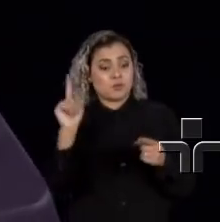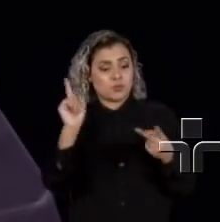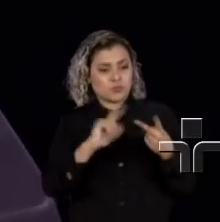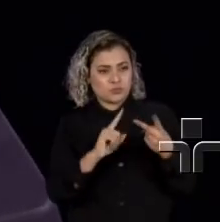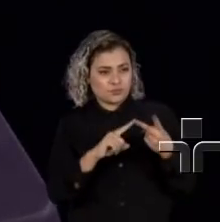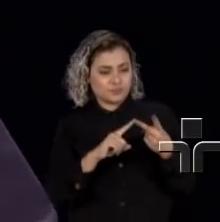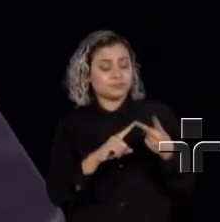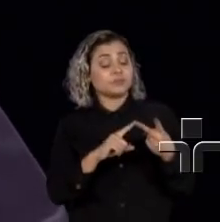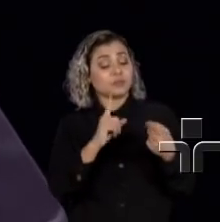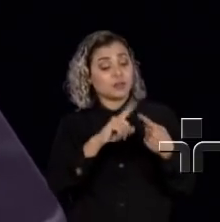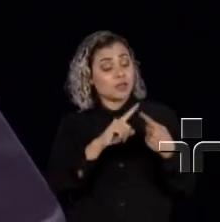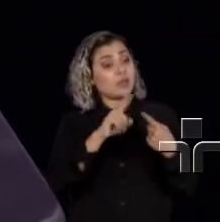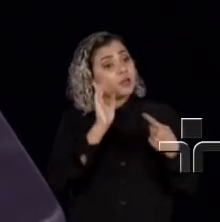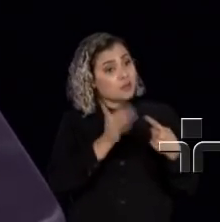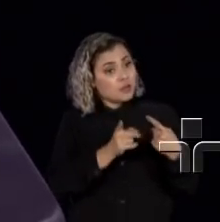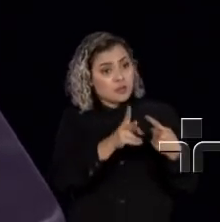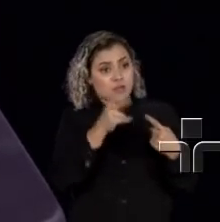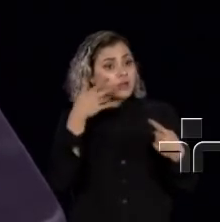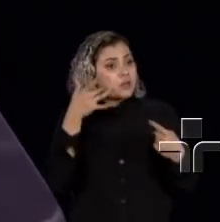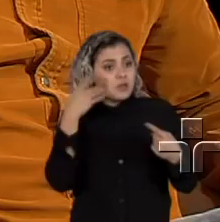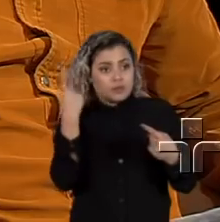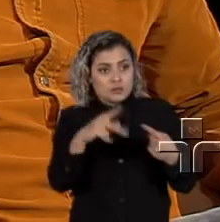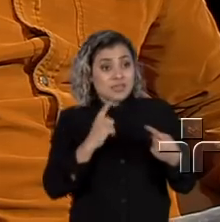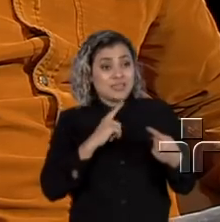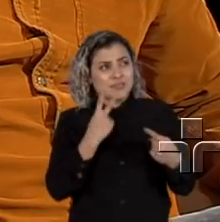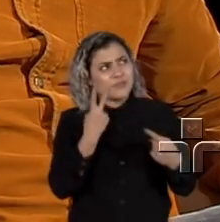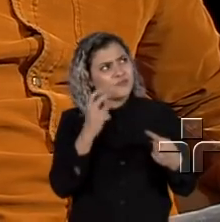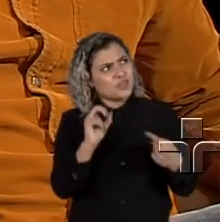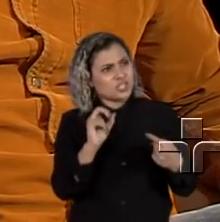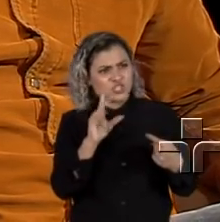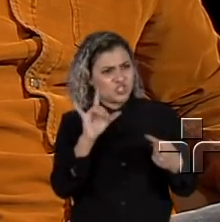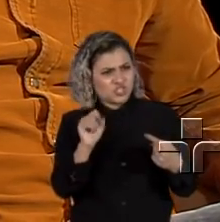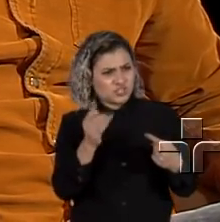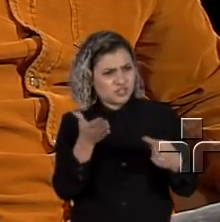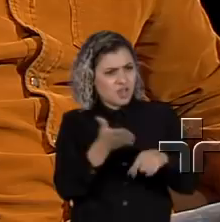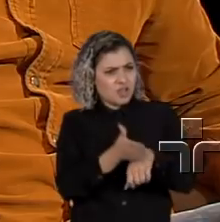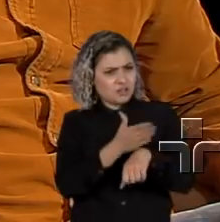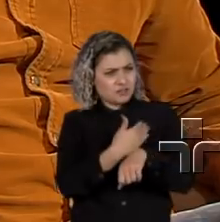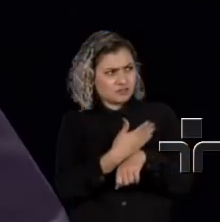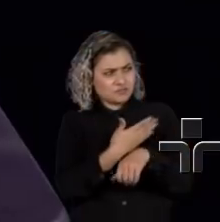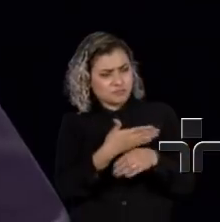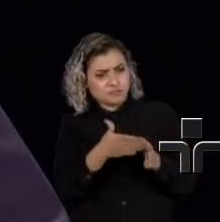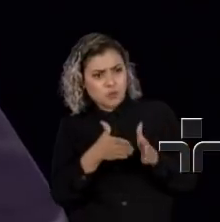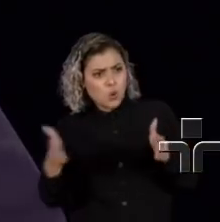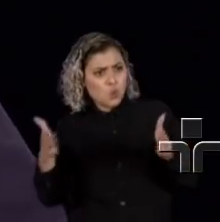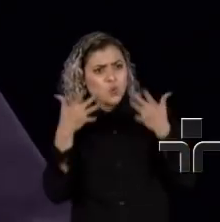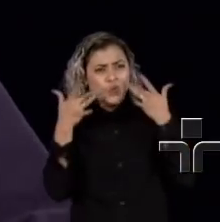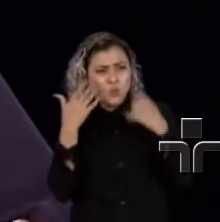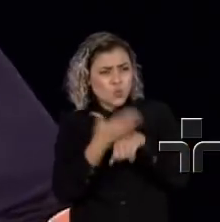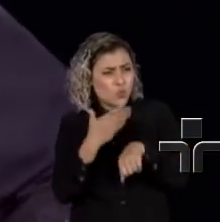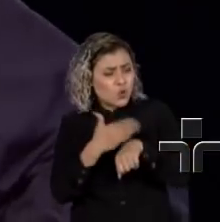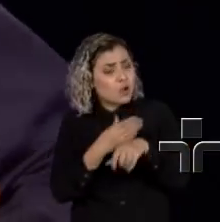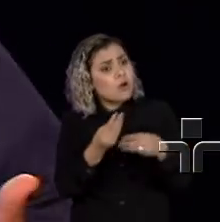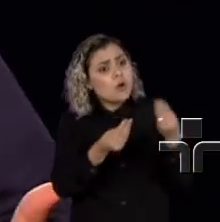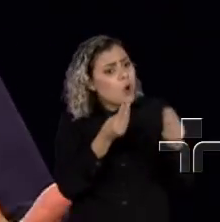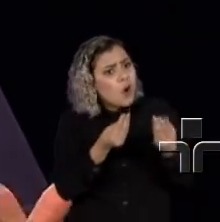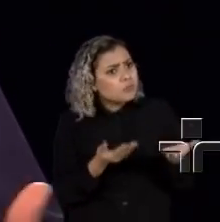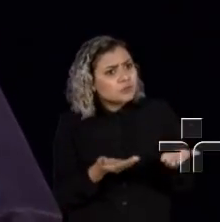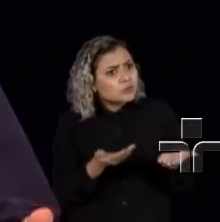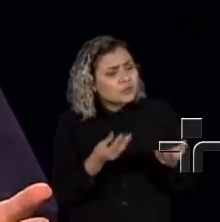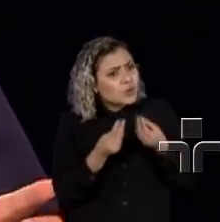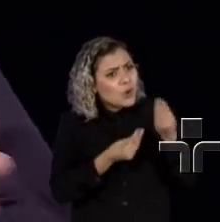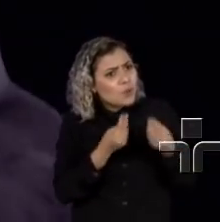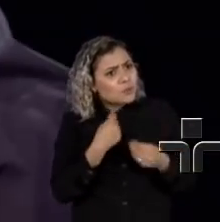dele, mas eu lembro que você falou que vocês ensaiaram acho que 20 e poucos dias. Foi. Um grande musical, né? Eu queria saber como é